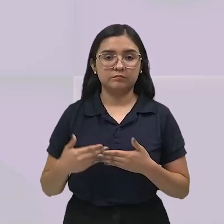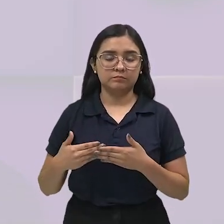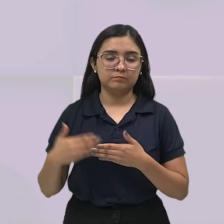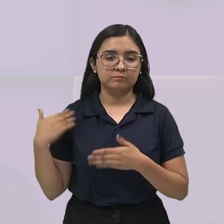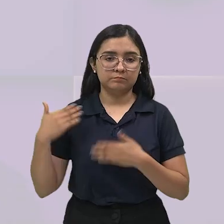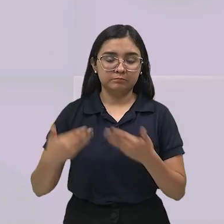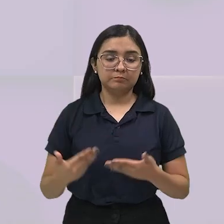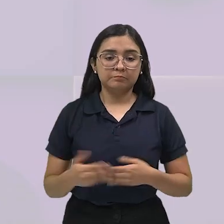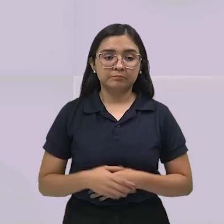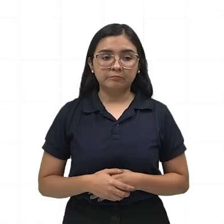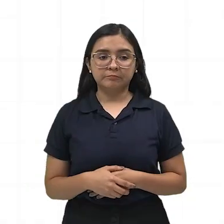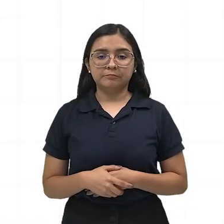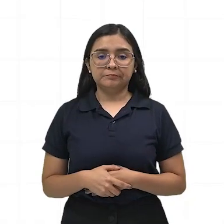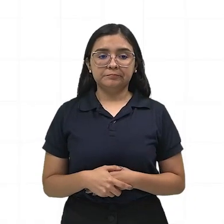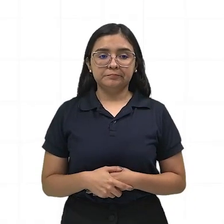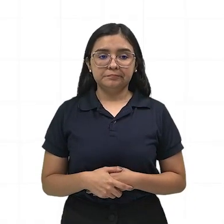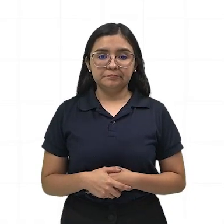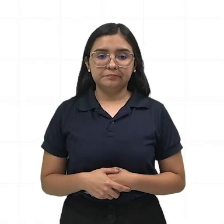dessa unidade. Vamos lá.